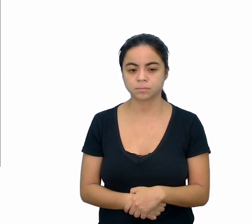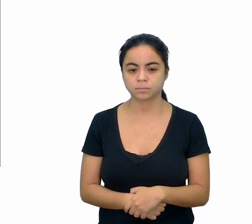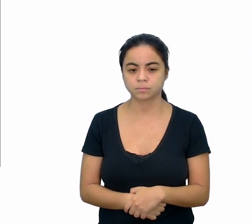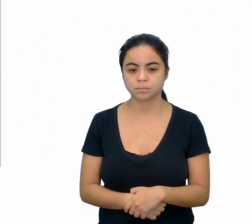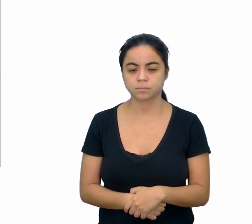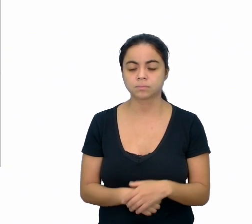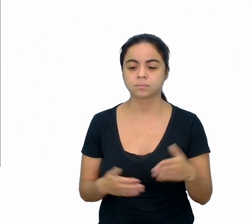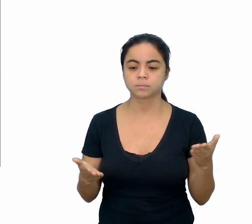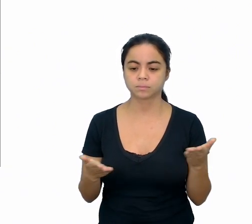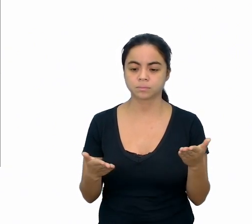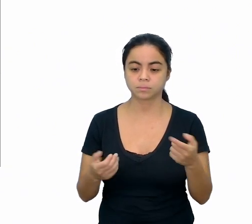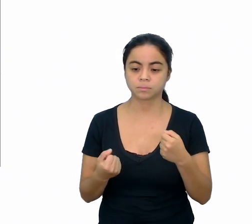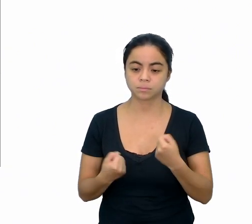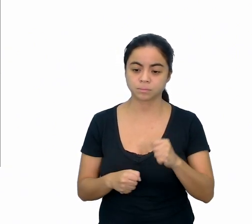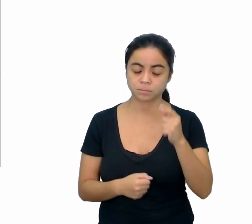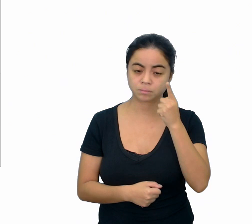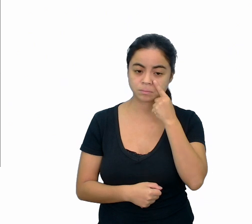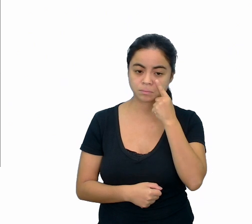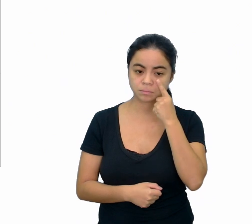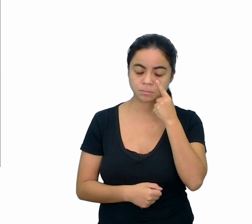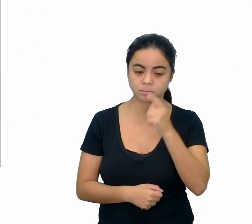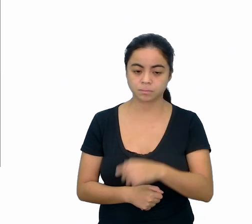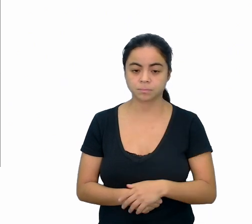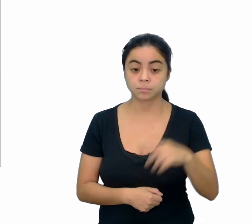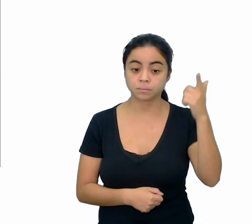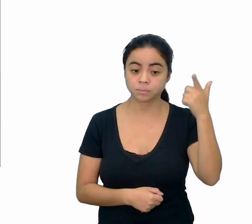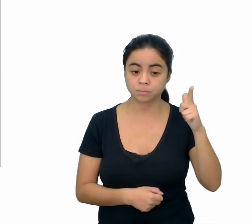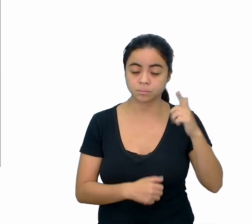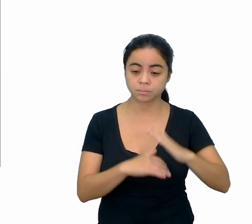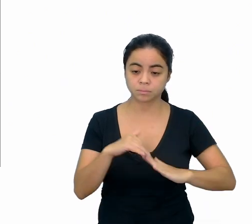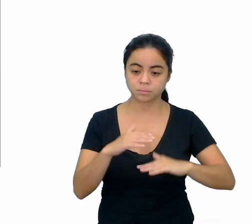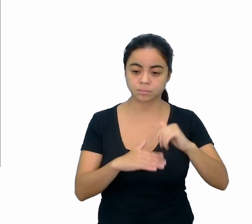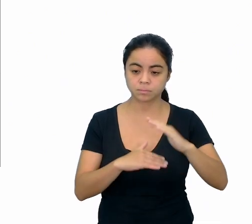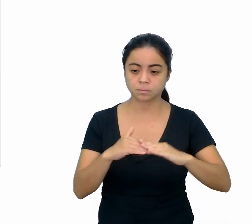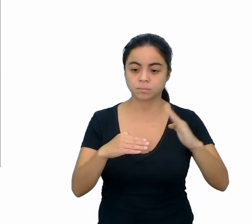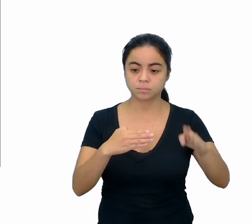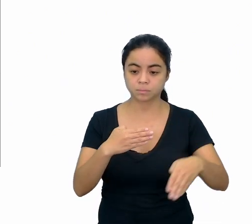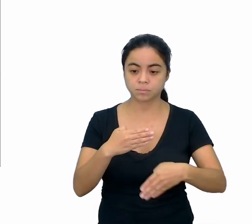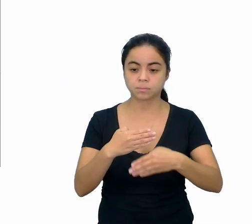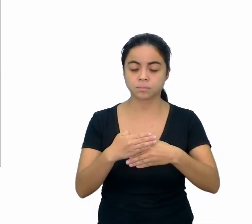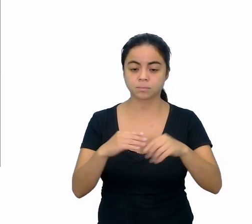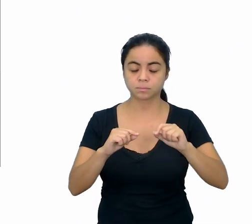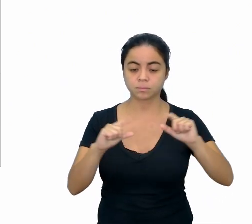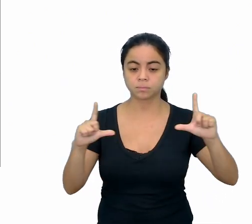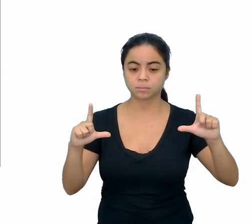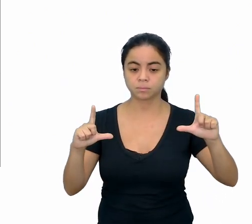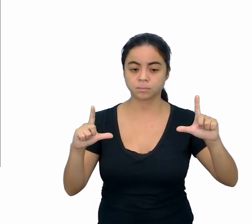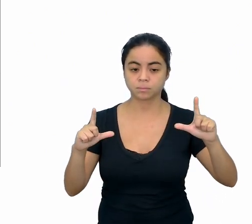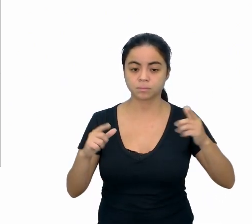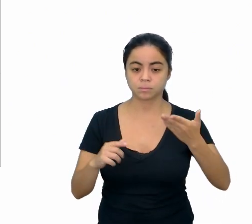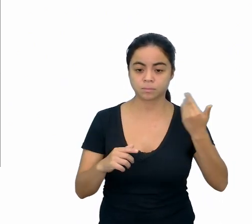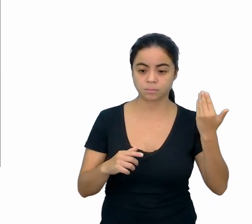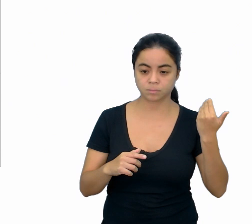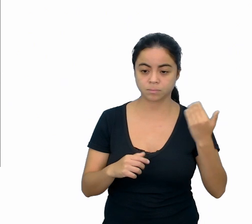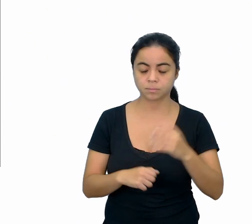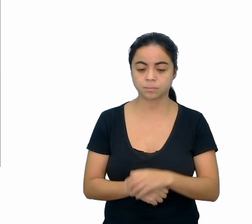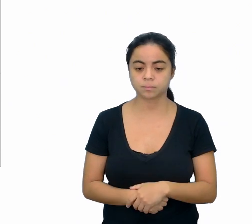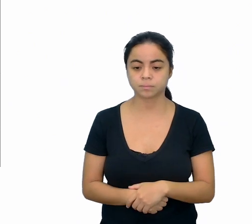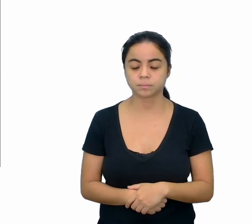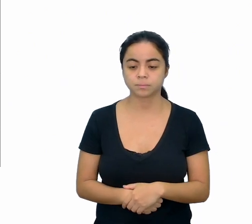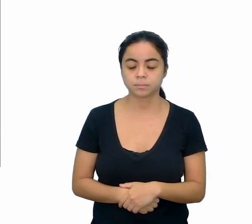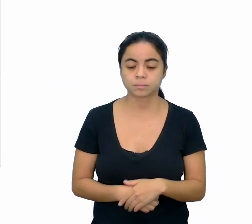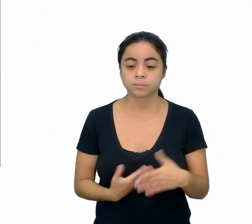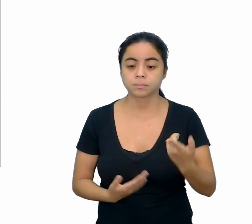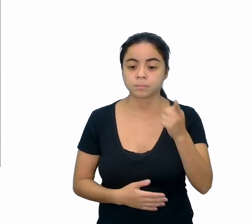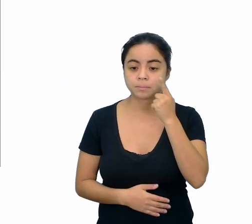Nesse slide, podemos observar as outras habilidades que integram o quadro que eu mencionei no slide anterior.